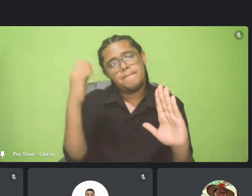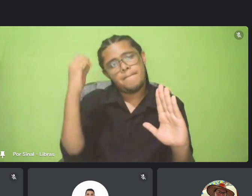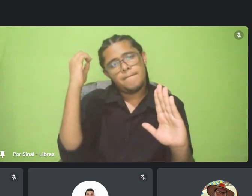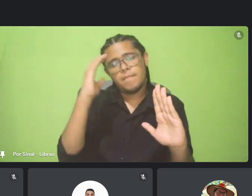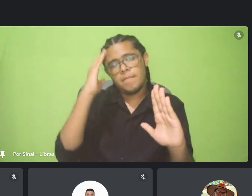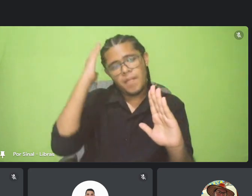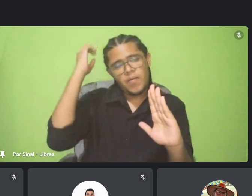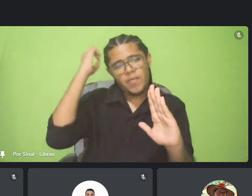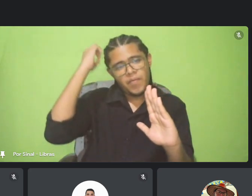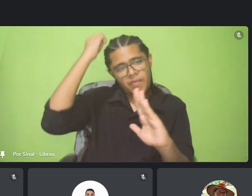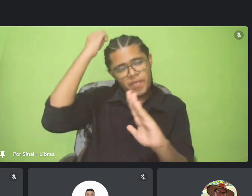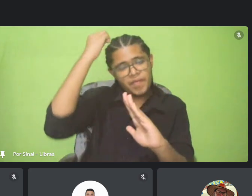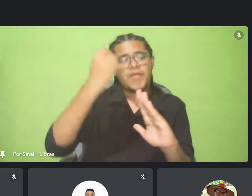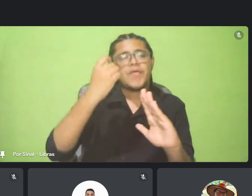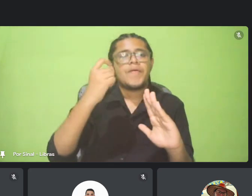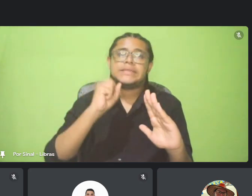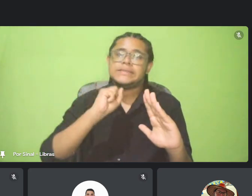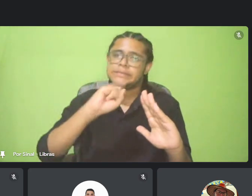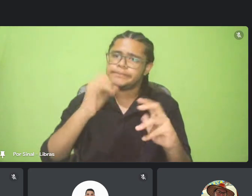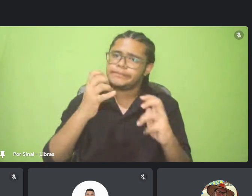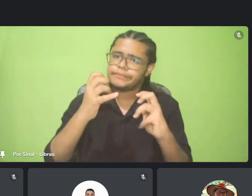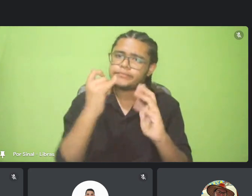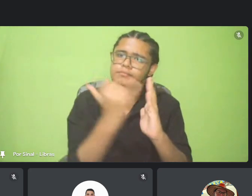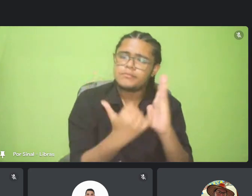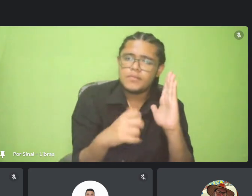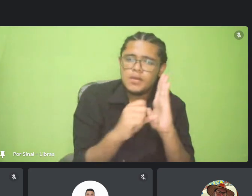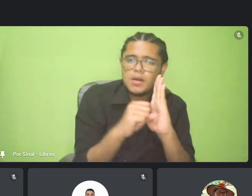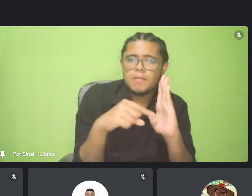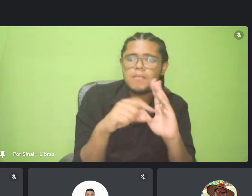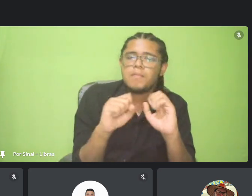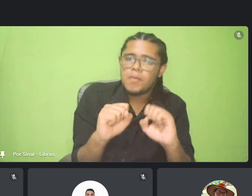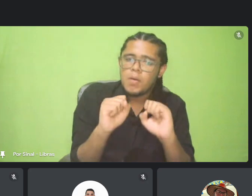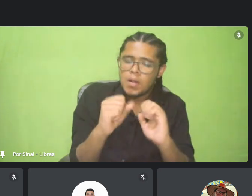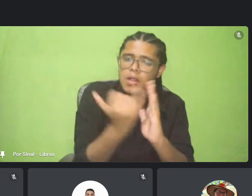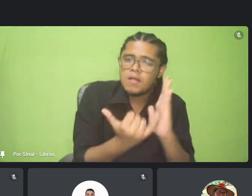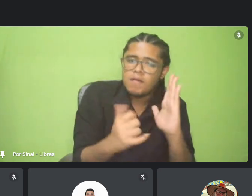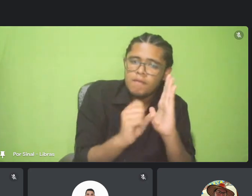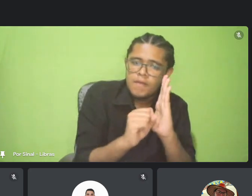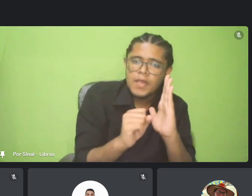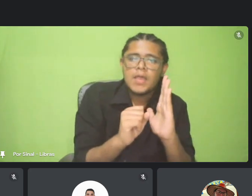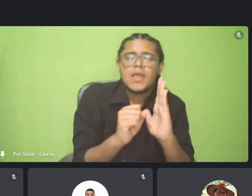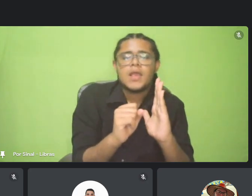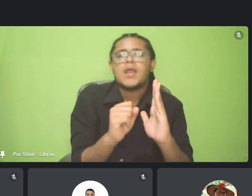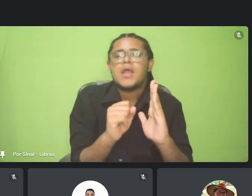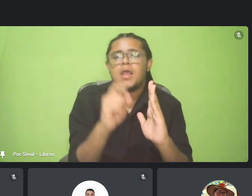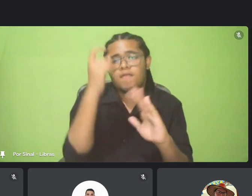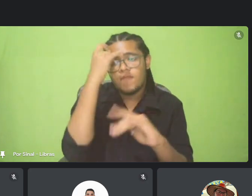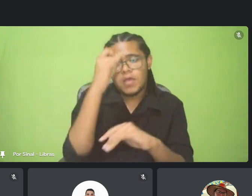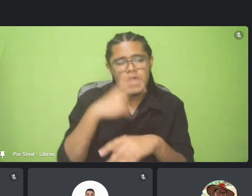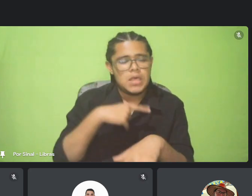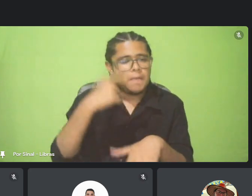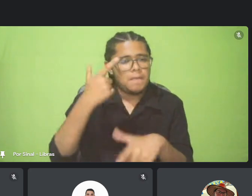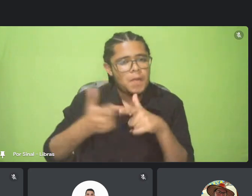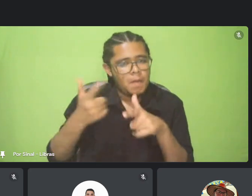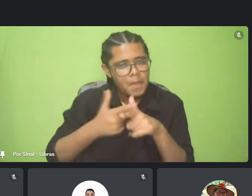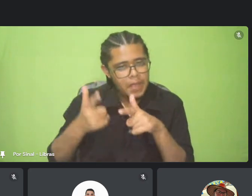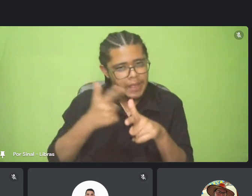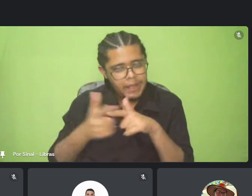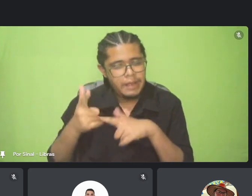alguém que em situação de rua que queira se inscrever pudesse escrever sem ter mais os problemas na questão de